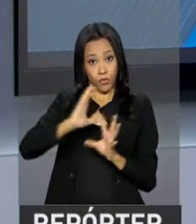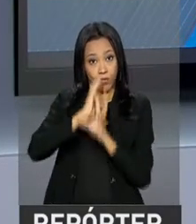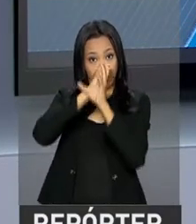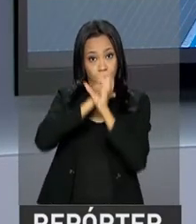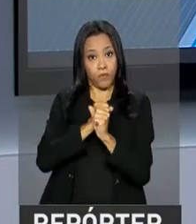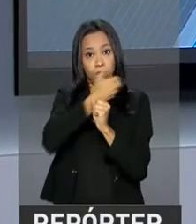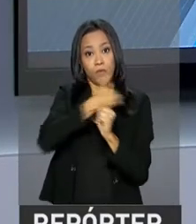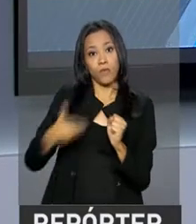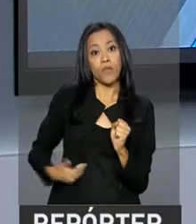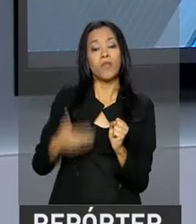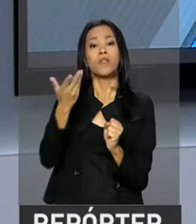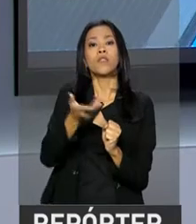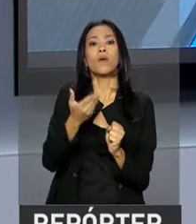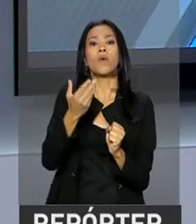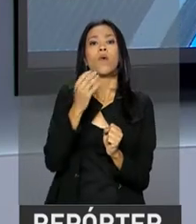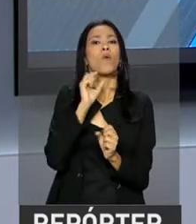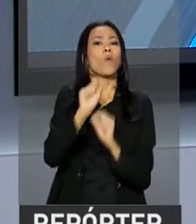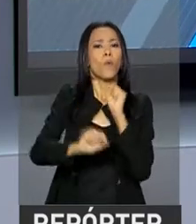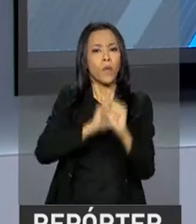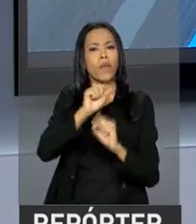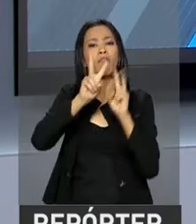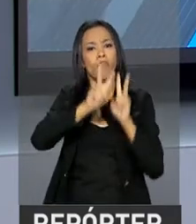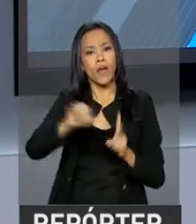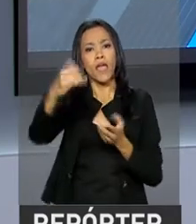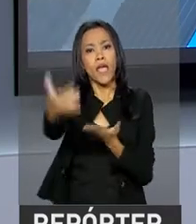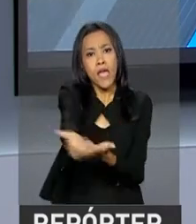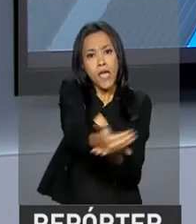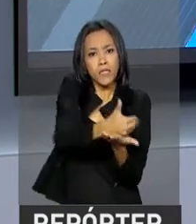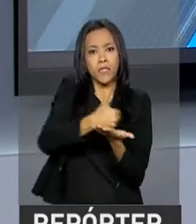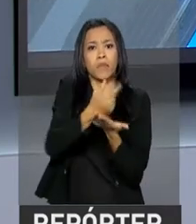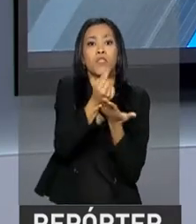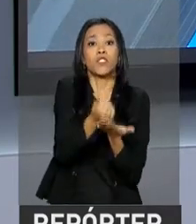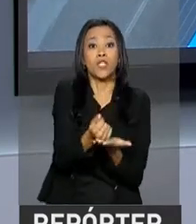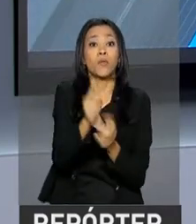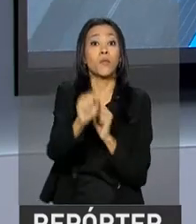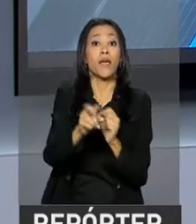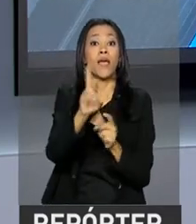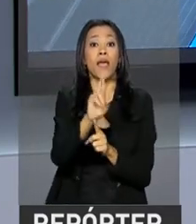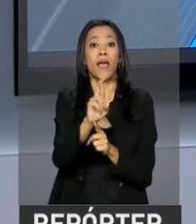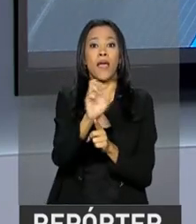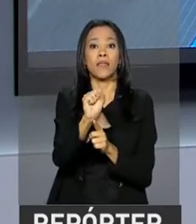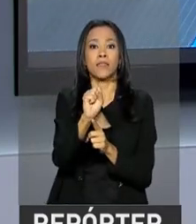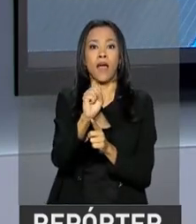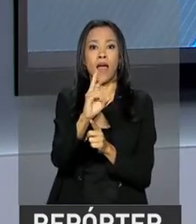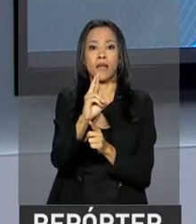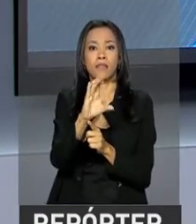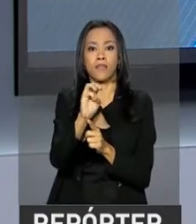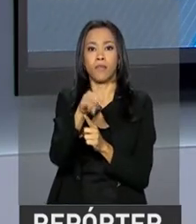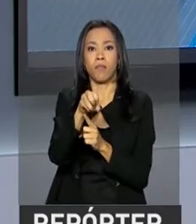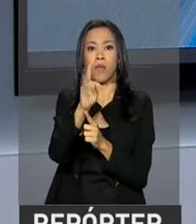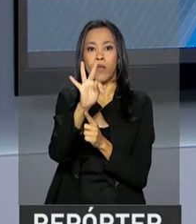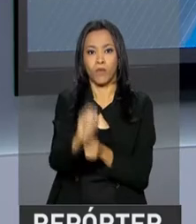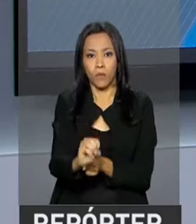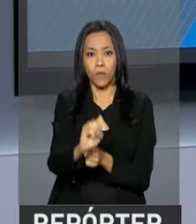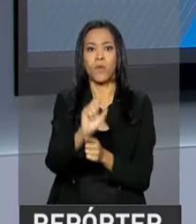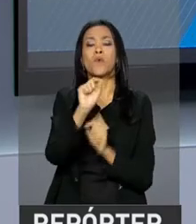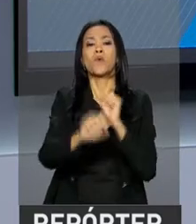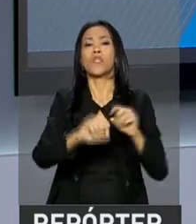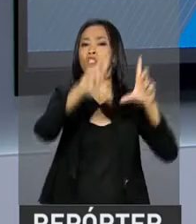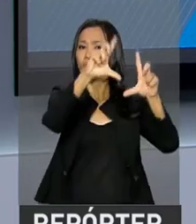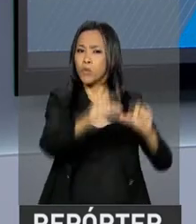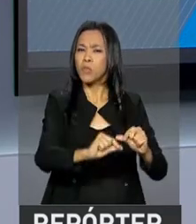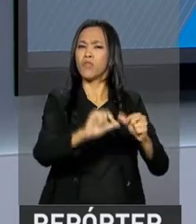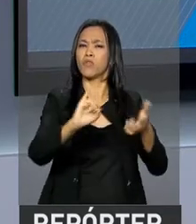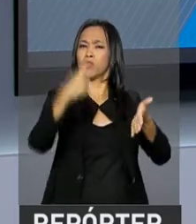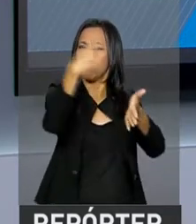os cofres públicos também vão receber recursos vindos do ressarcimento da desoneração da folha de